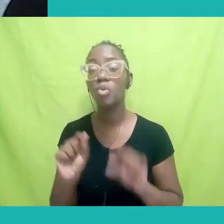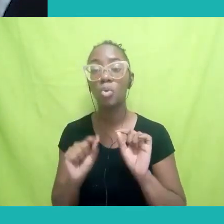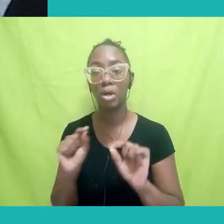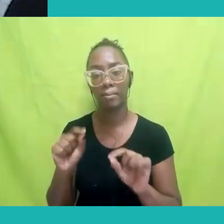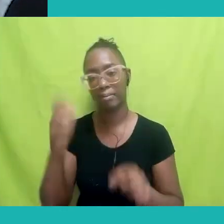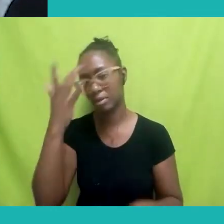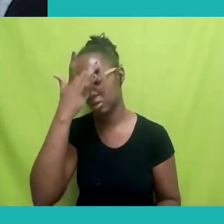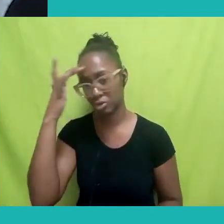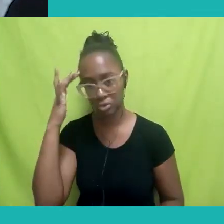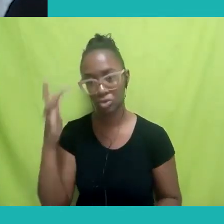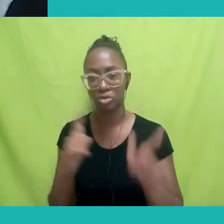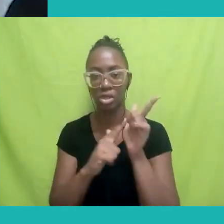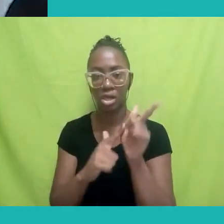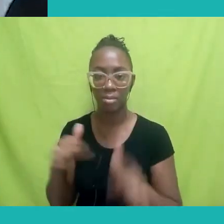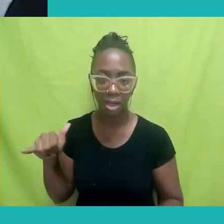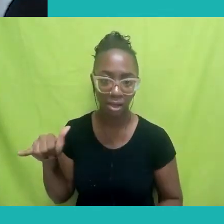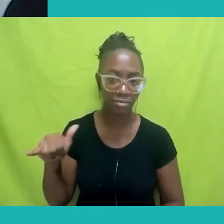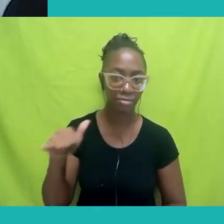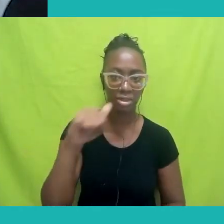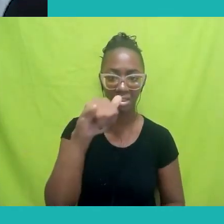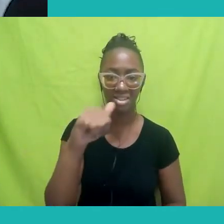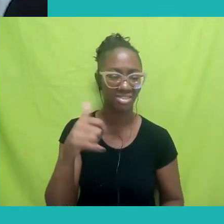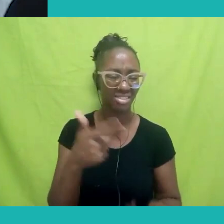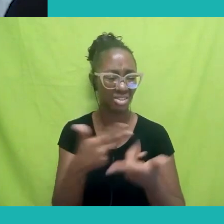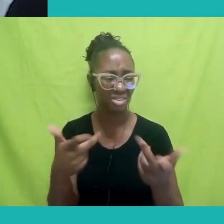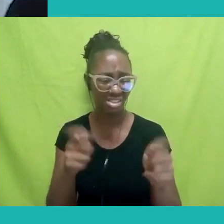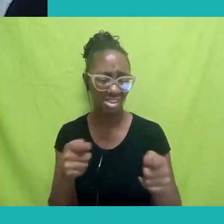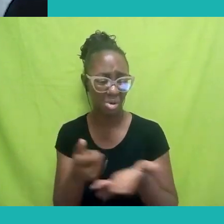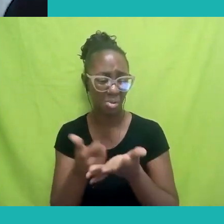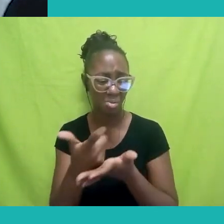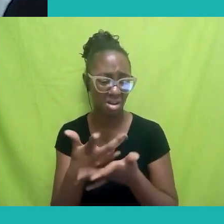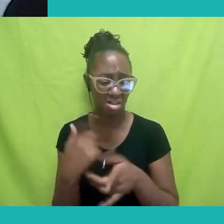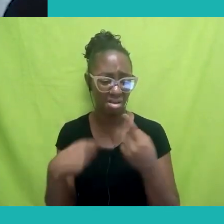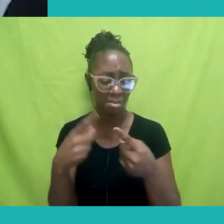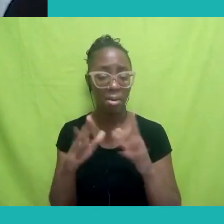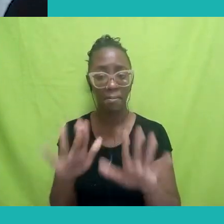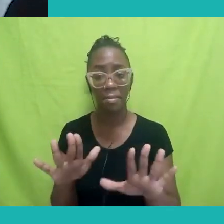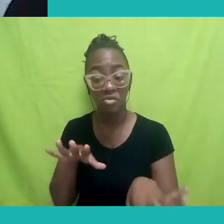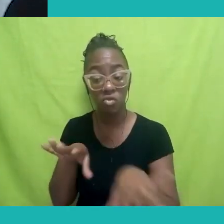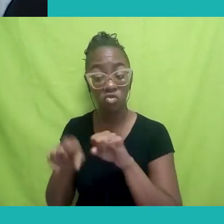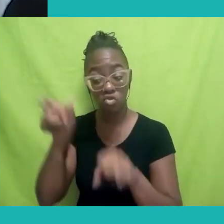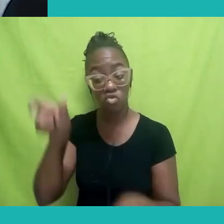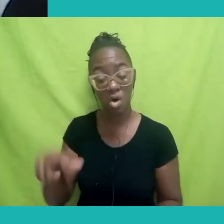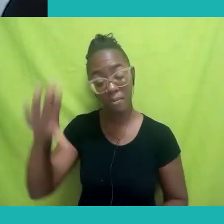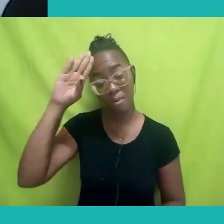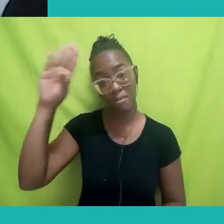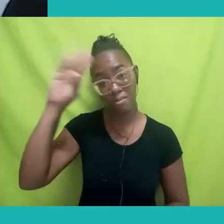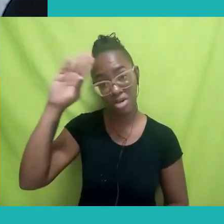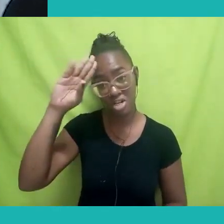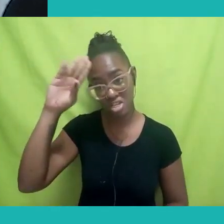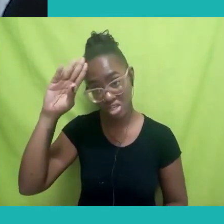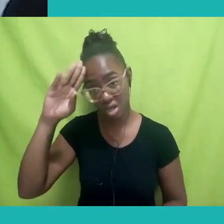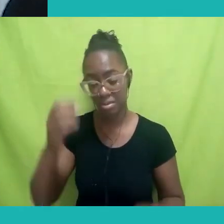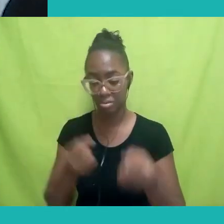As armas, os aviões, isso dá-se um jeito de comprar. Agora, formar um militar para pilotar uma aeronave,